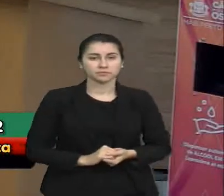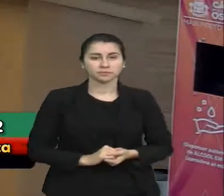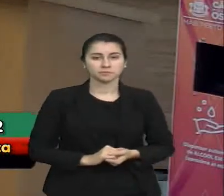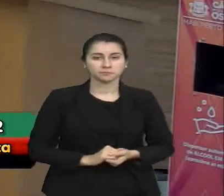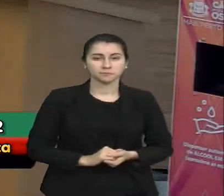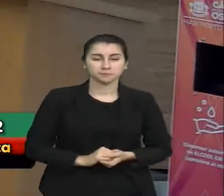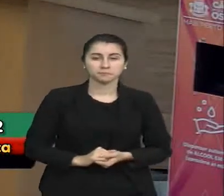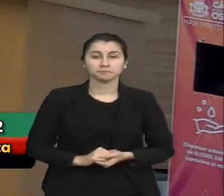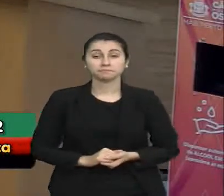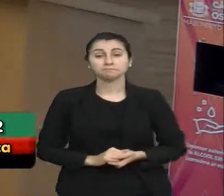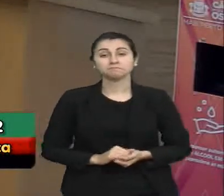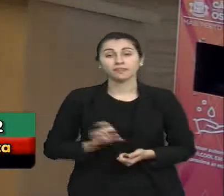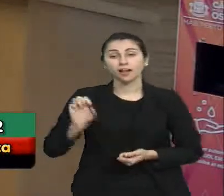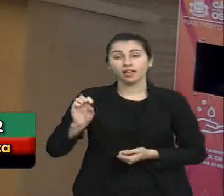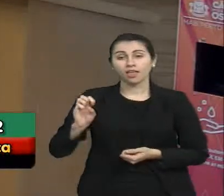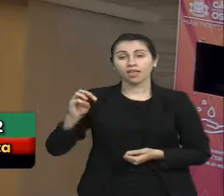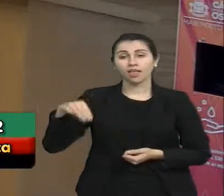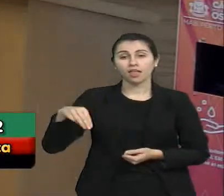Emília.